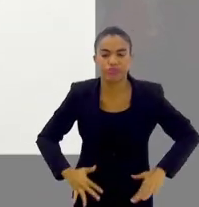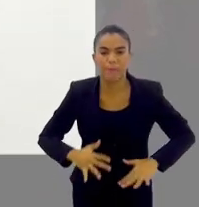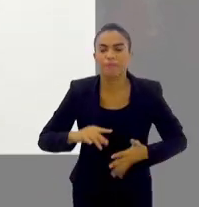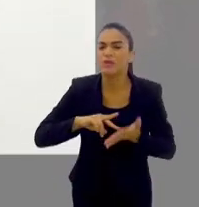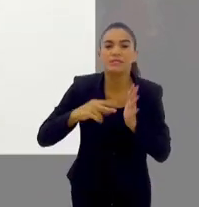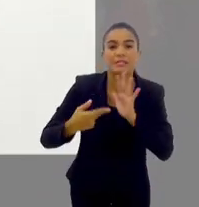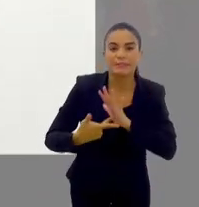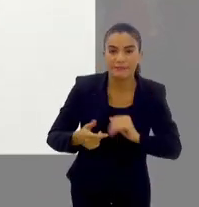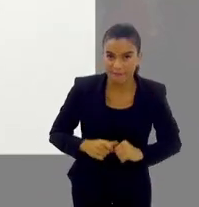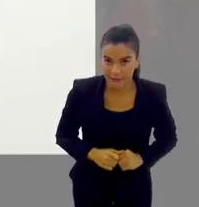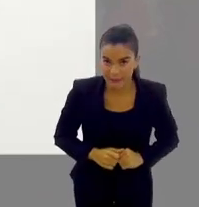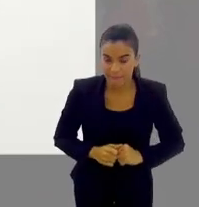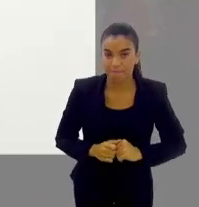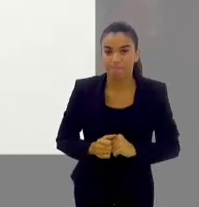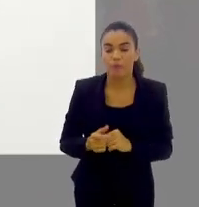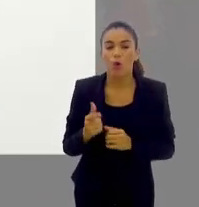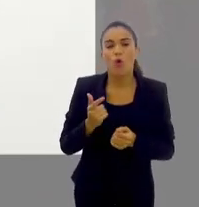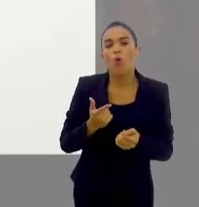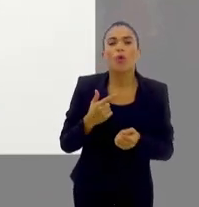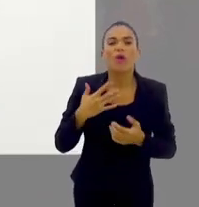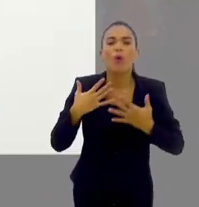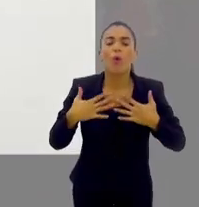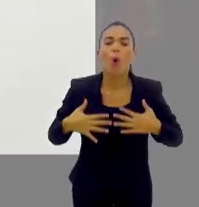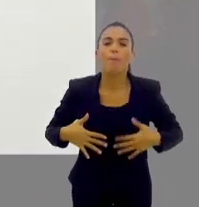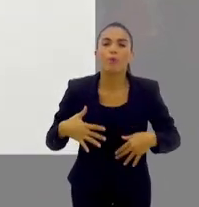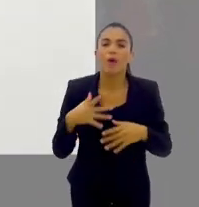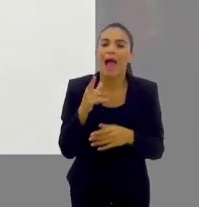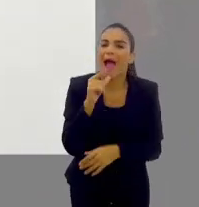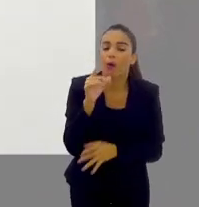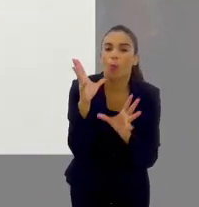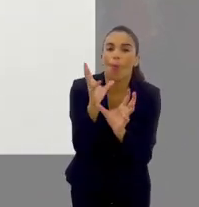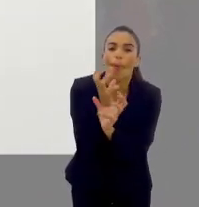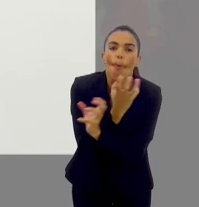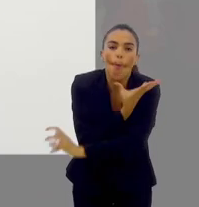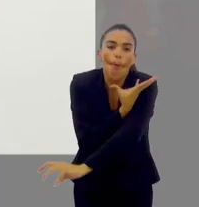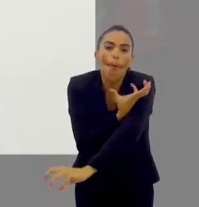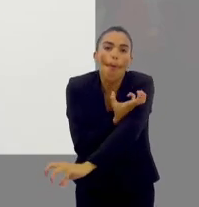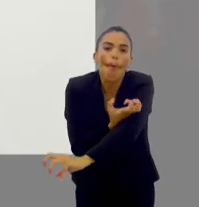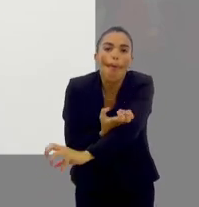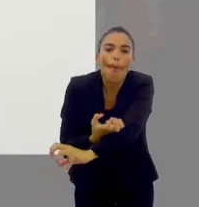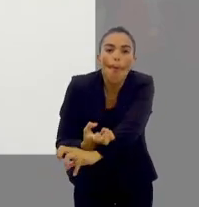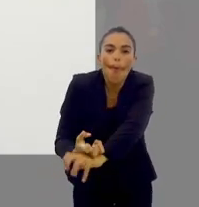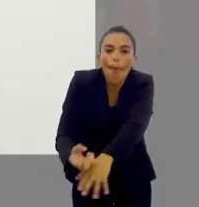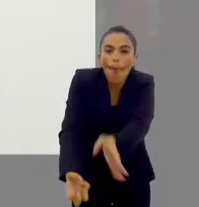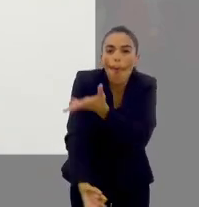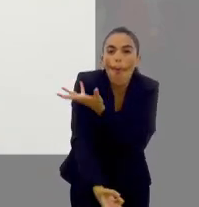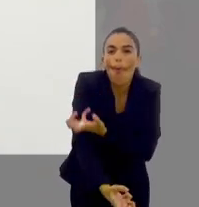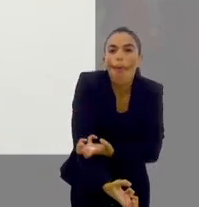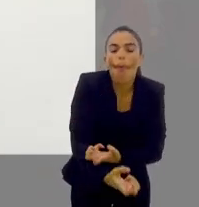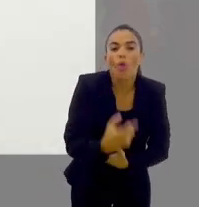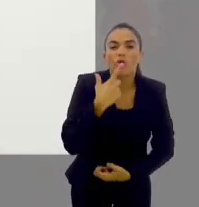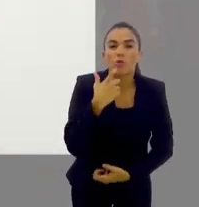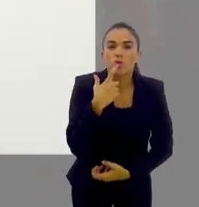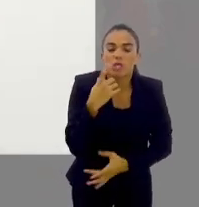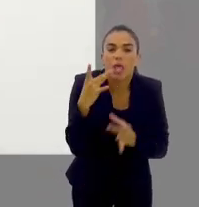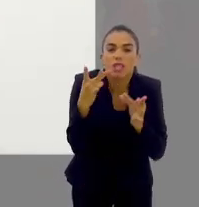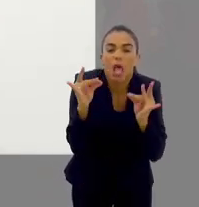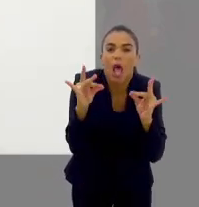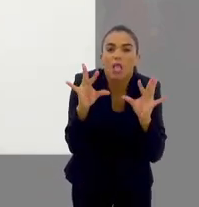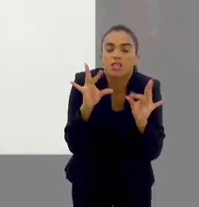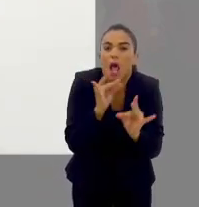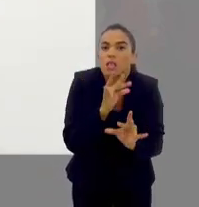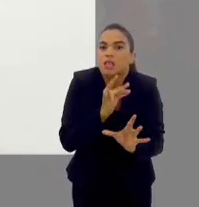sistema circulatório, ou seja, a gente começa a desidratar por conta da dengue, perde muito líquido, o sangue começa a ficar